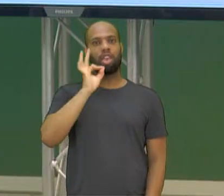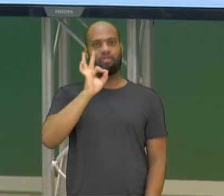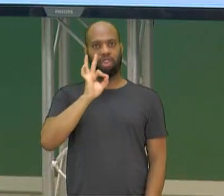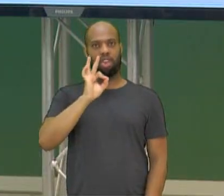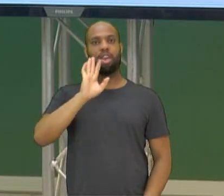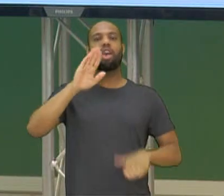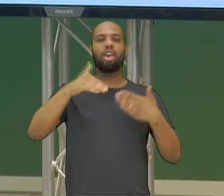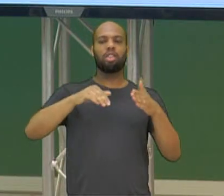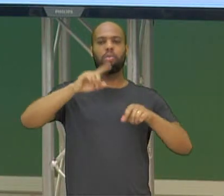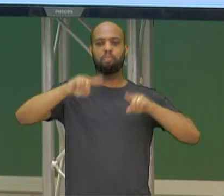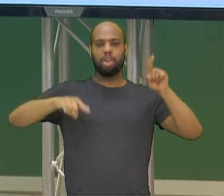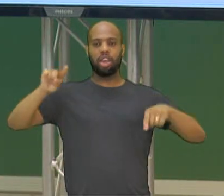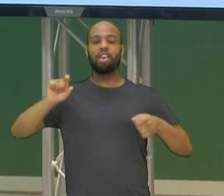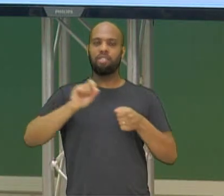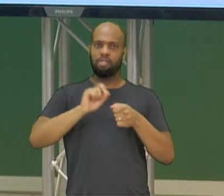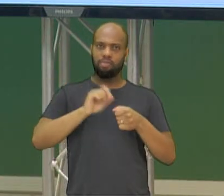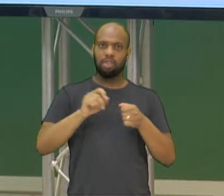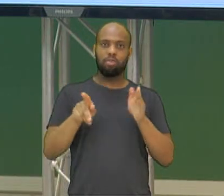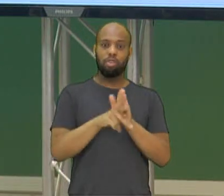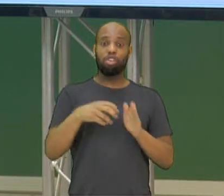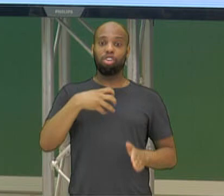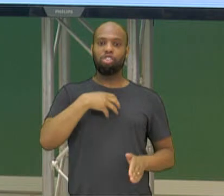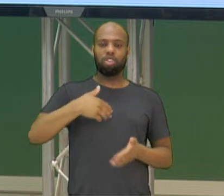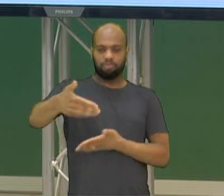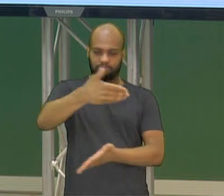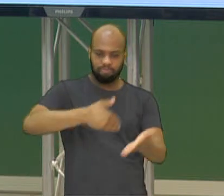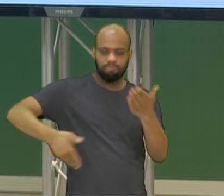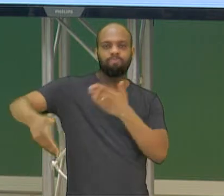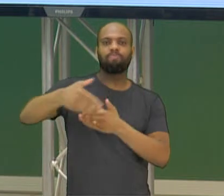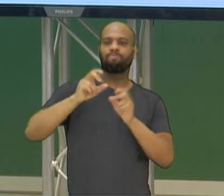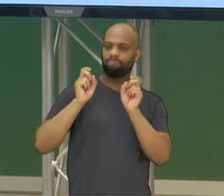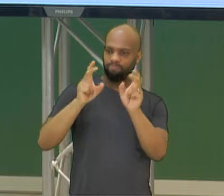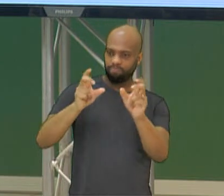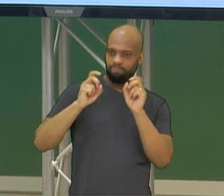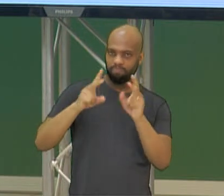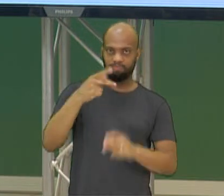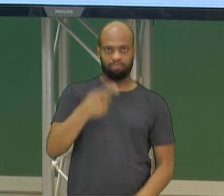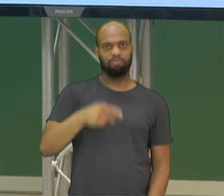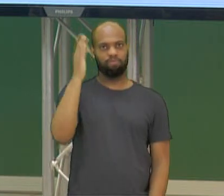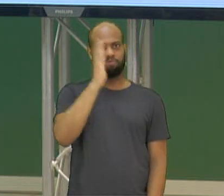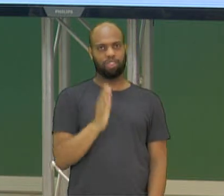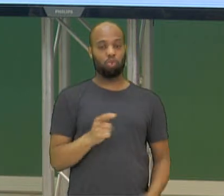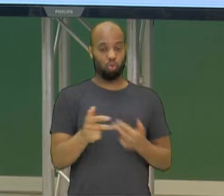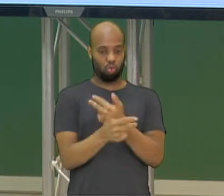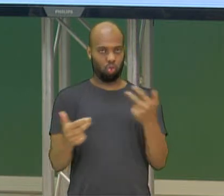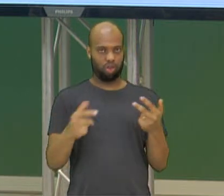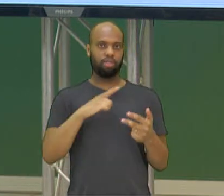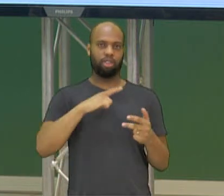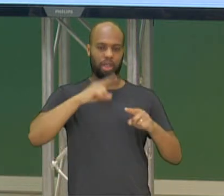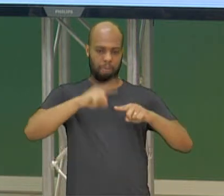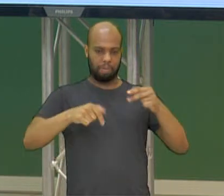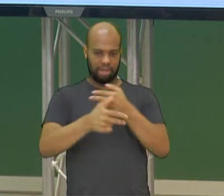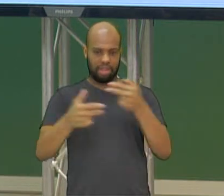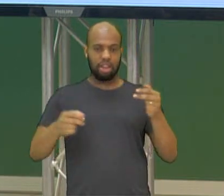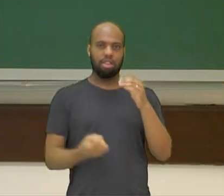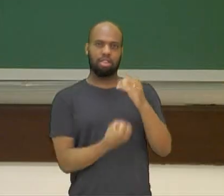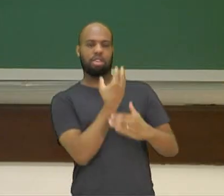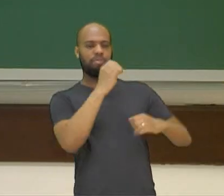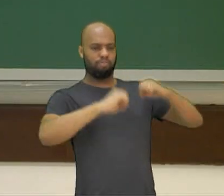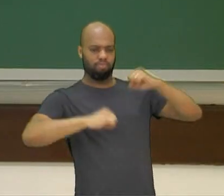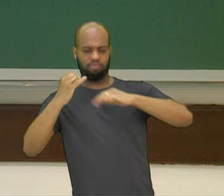vai diversificar o mercado cultural brasileiro, de exportações. Então, ele vai criar várias indústrias aí para fazer